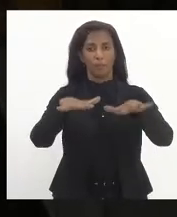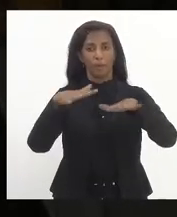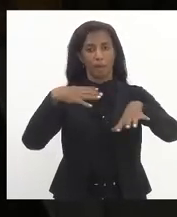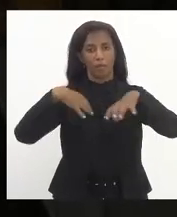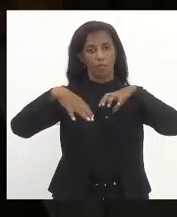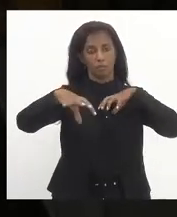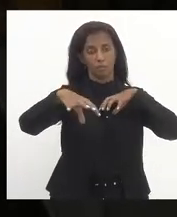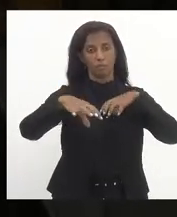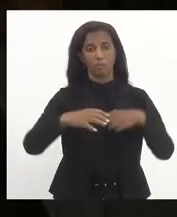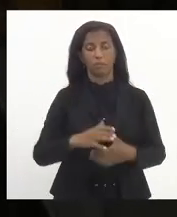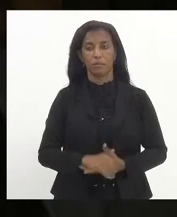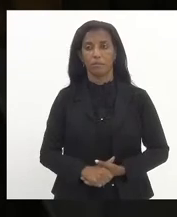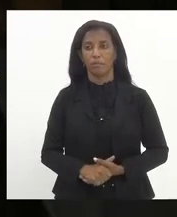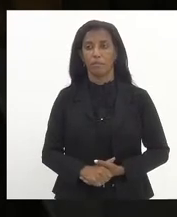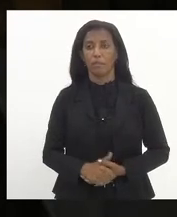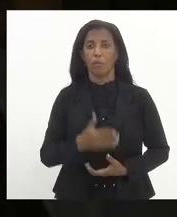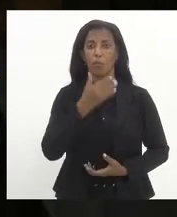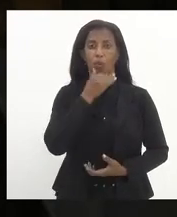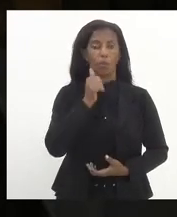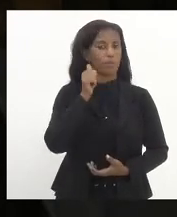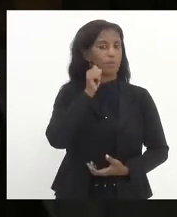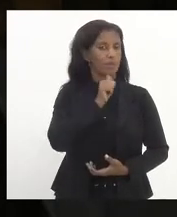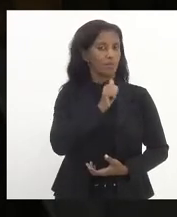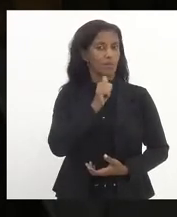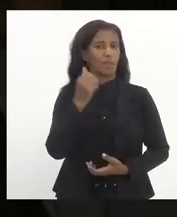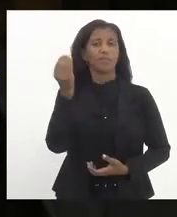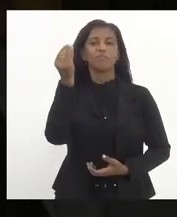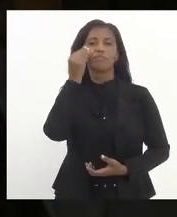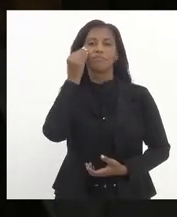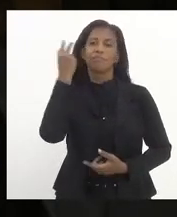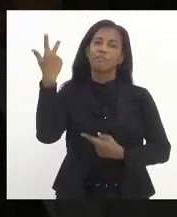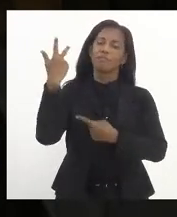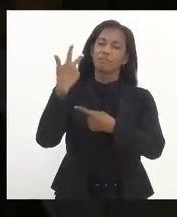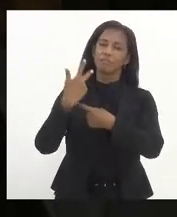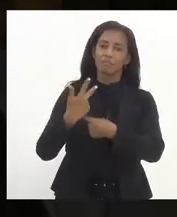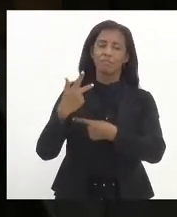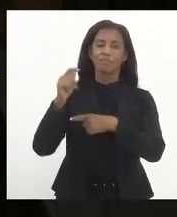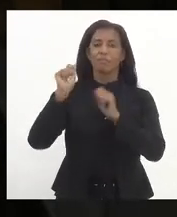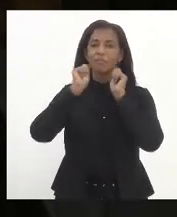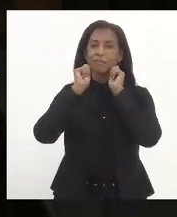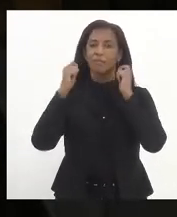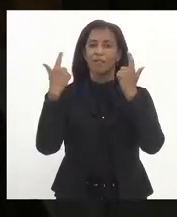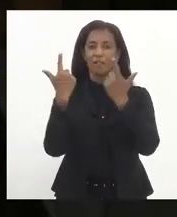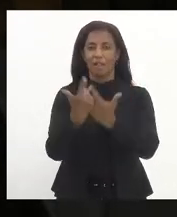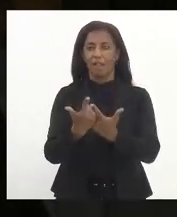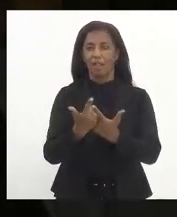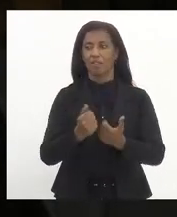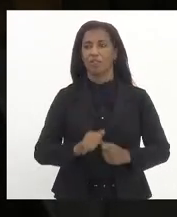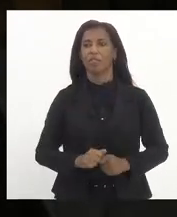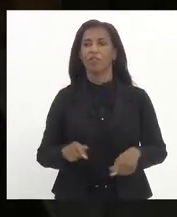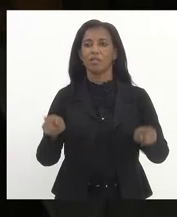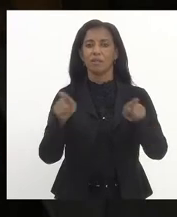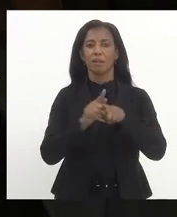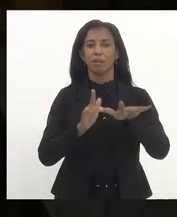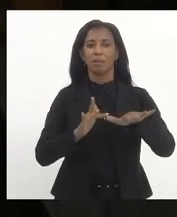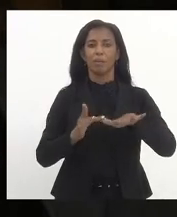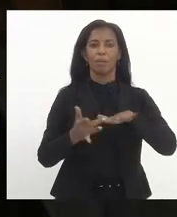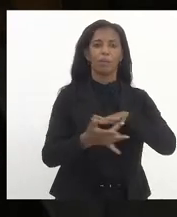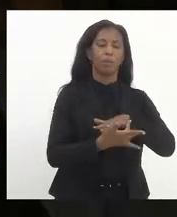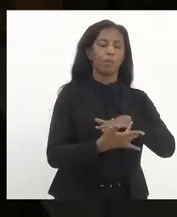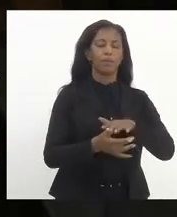virtual, cidadãs e cidadãos que nos assistem pela TV Alerj, nos seguem pelas redes